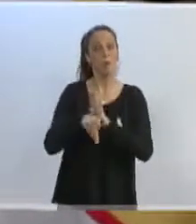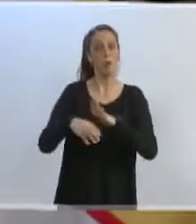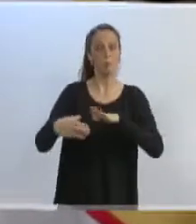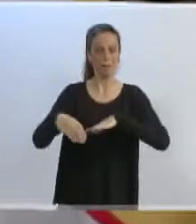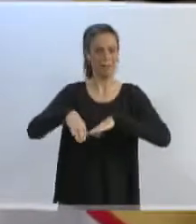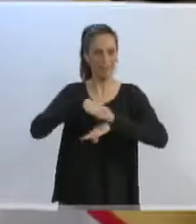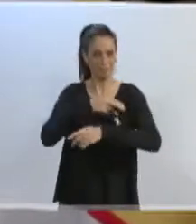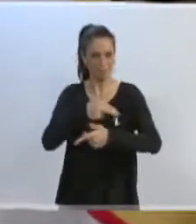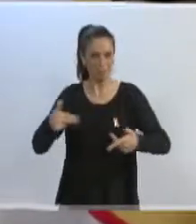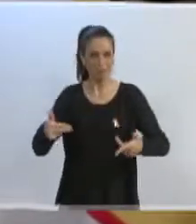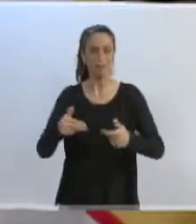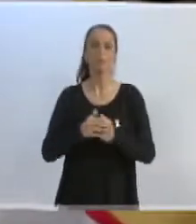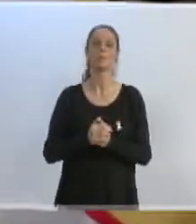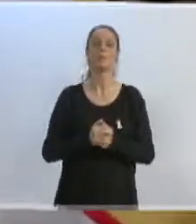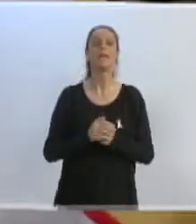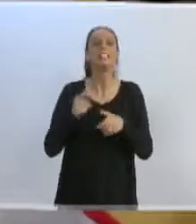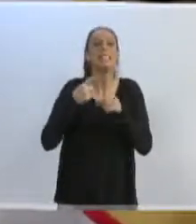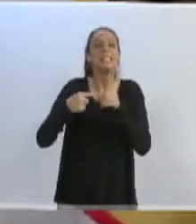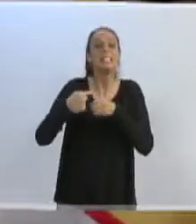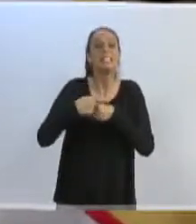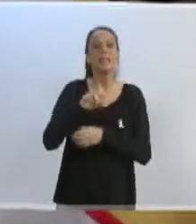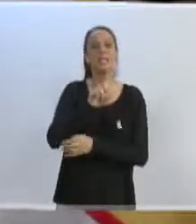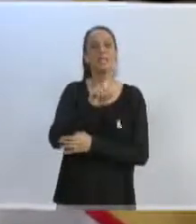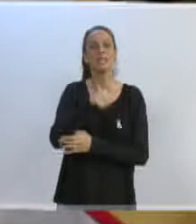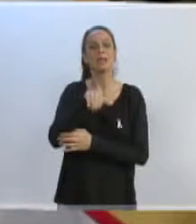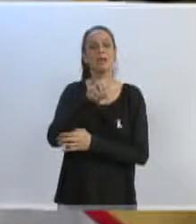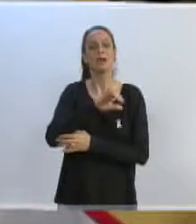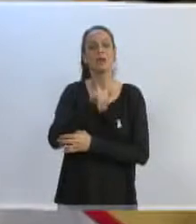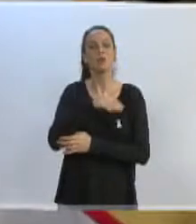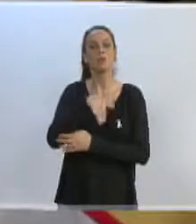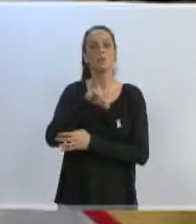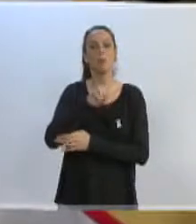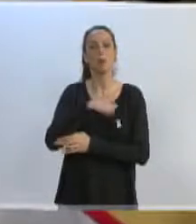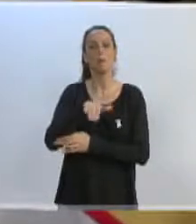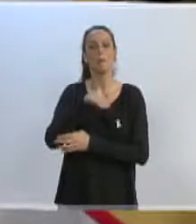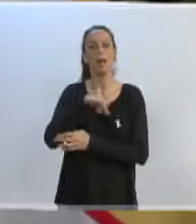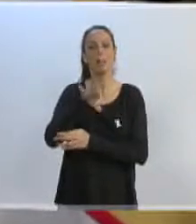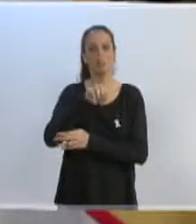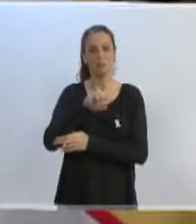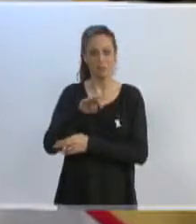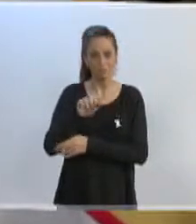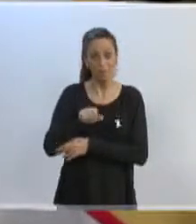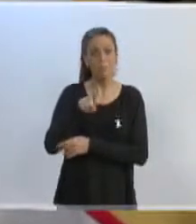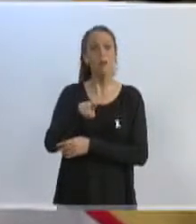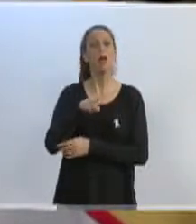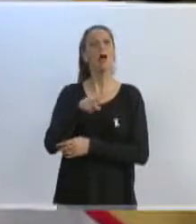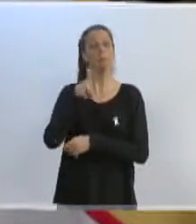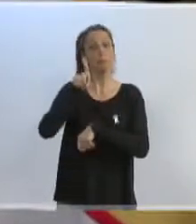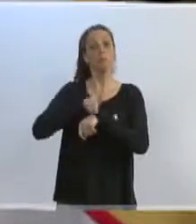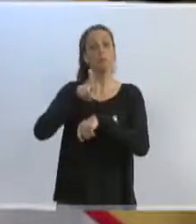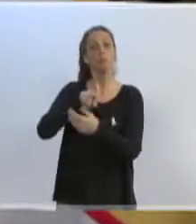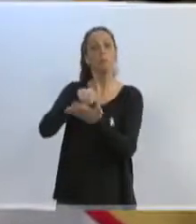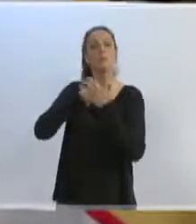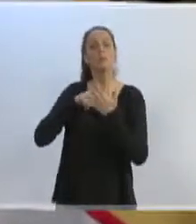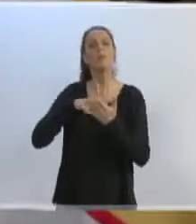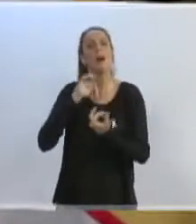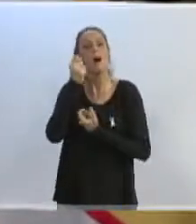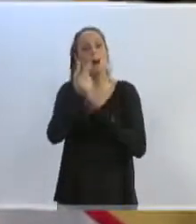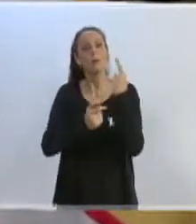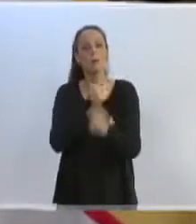Batista, e o dono da fábrica me mostrou alguns alunos da